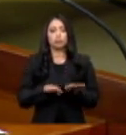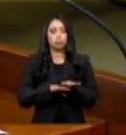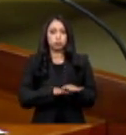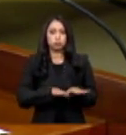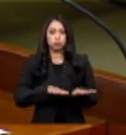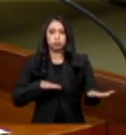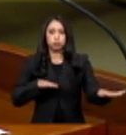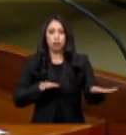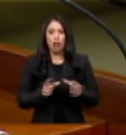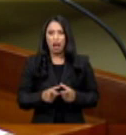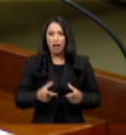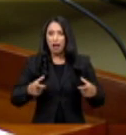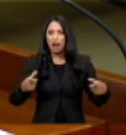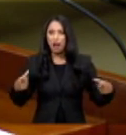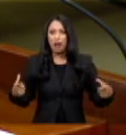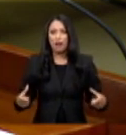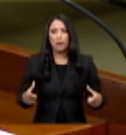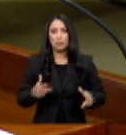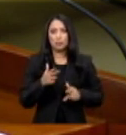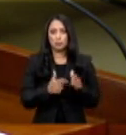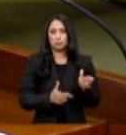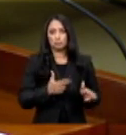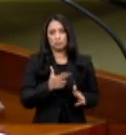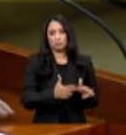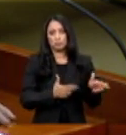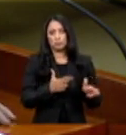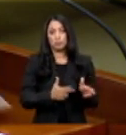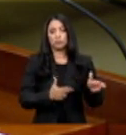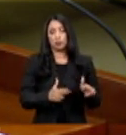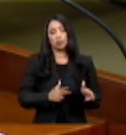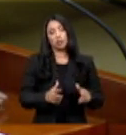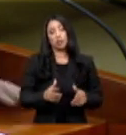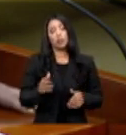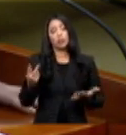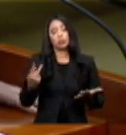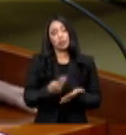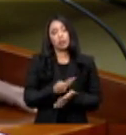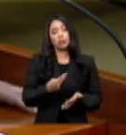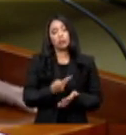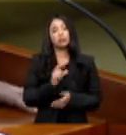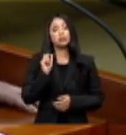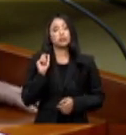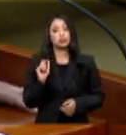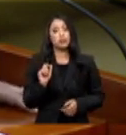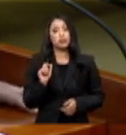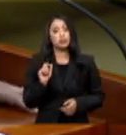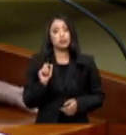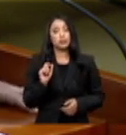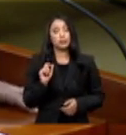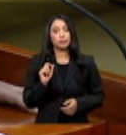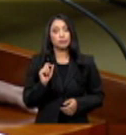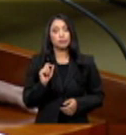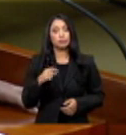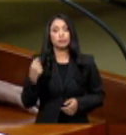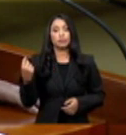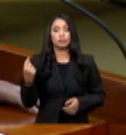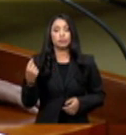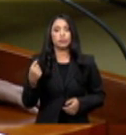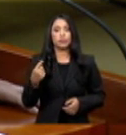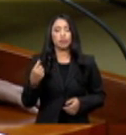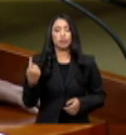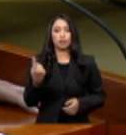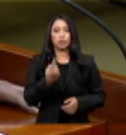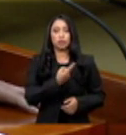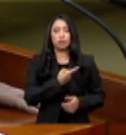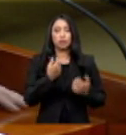e sem a prorrogação antecipada. O resultado é basicamente o seguinte, Excelências. A nossa rede logística é